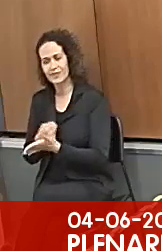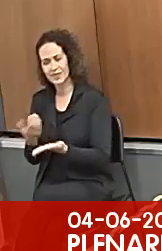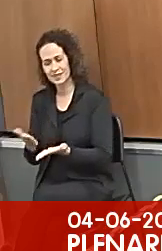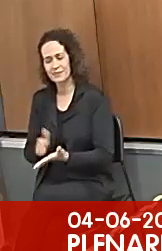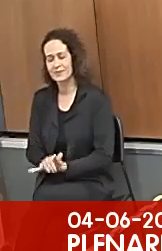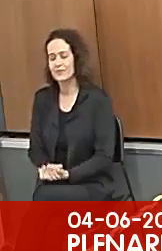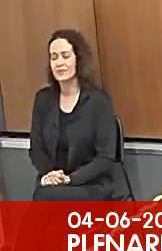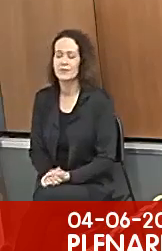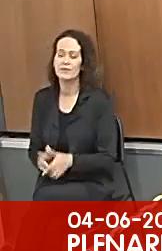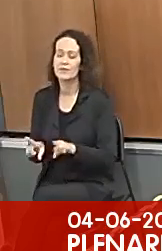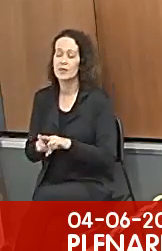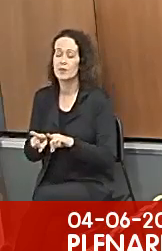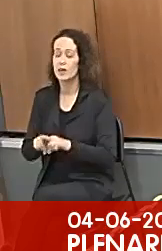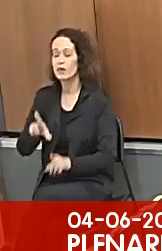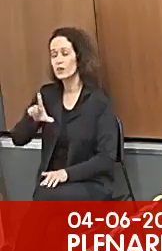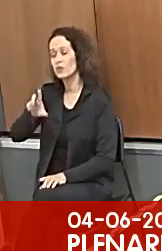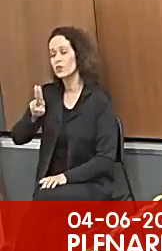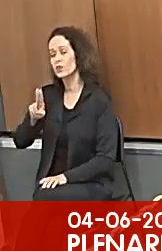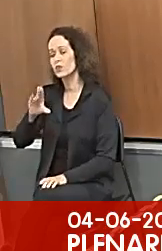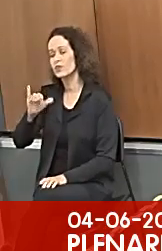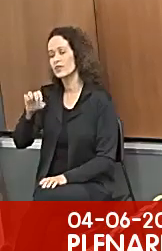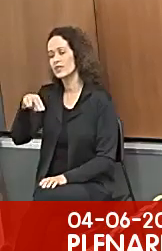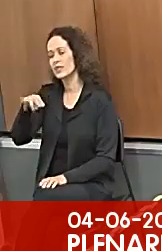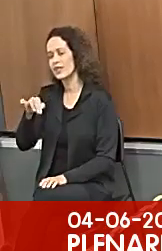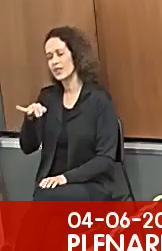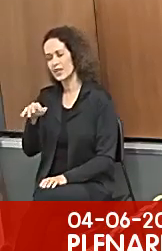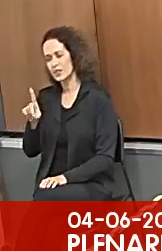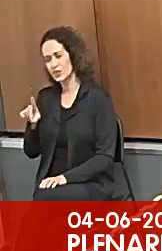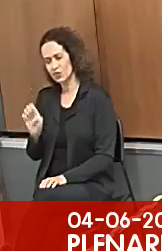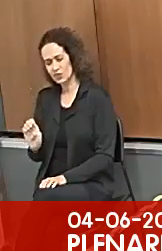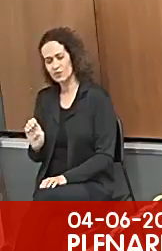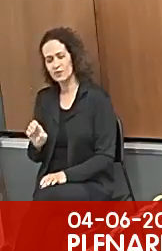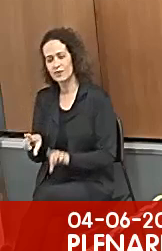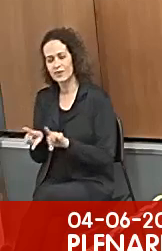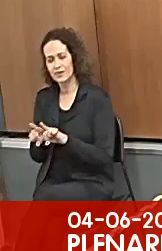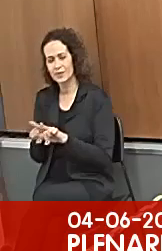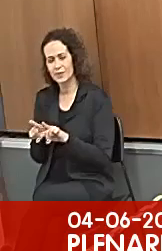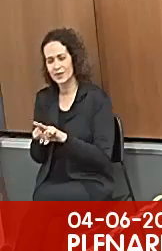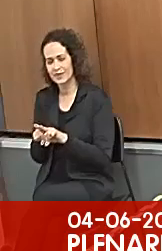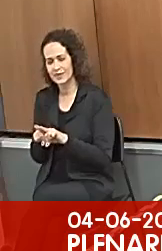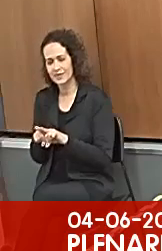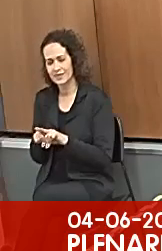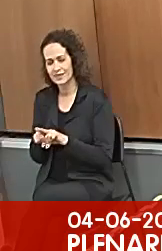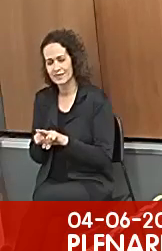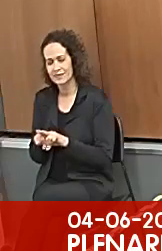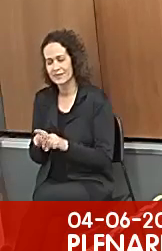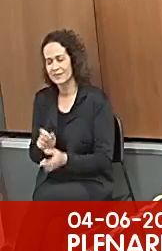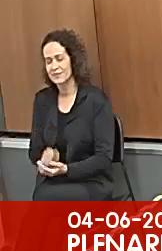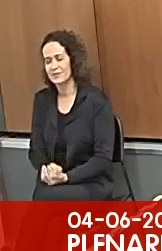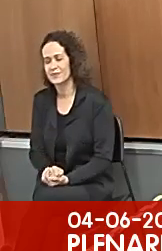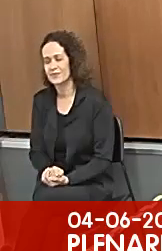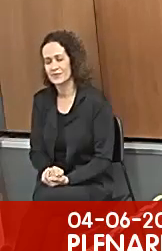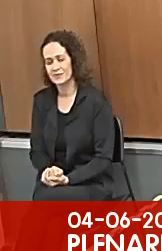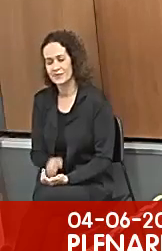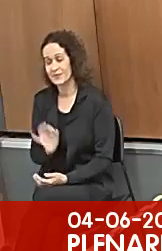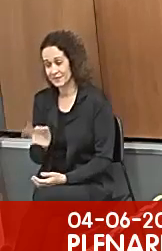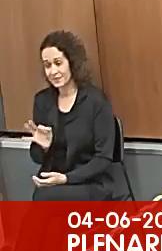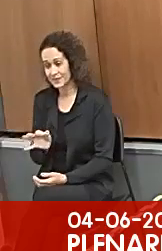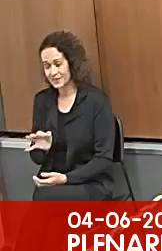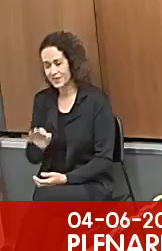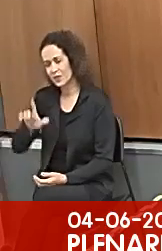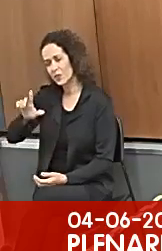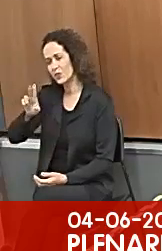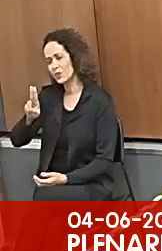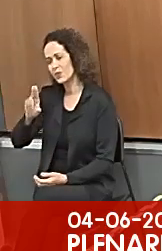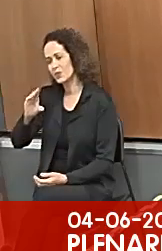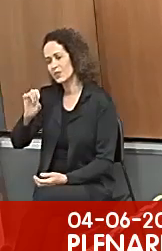A Lucineide Alves de Oliveira Nascimento, cadê? Está aí, Lucineide, não é isso?